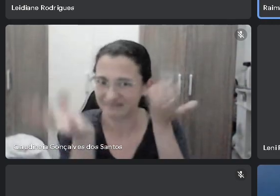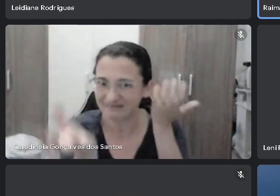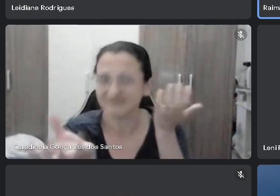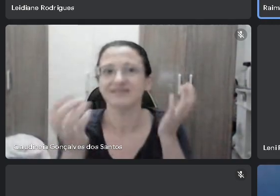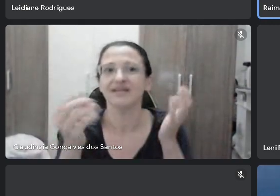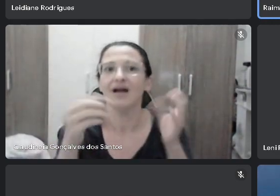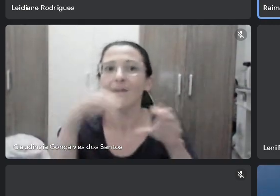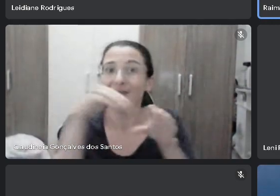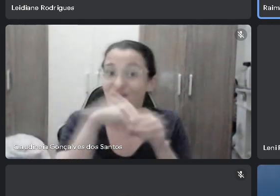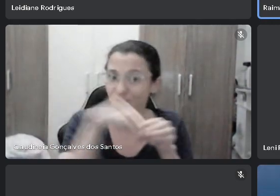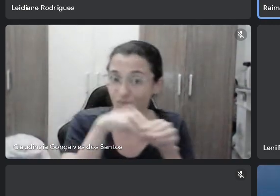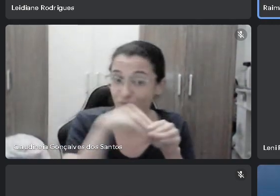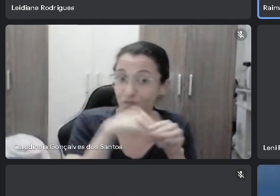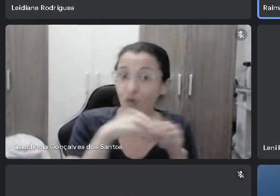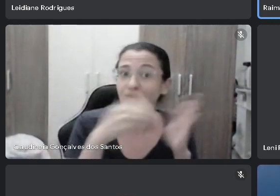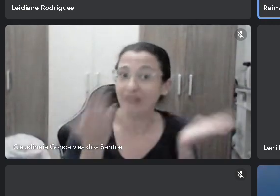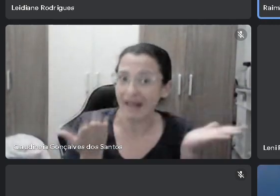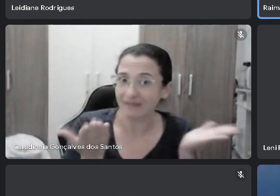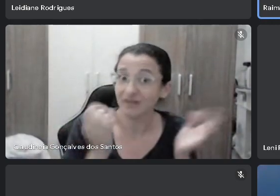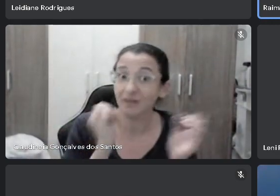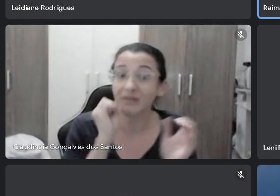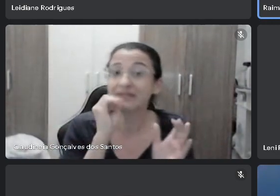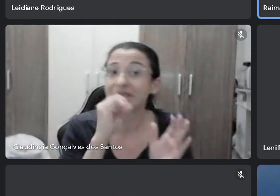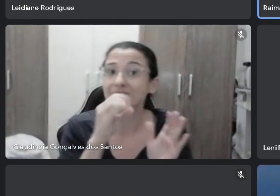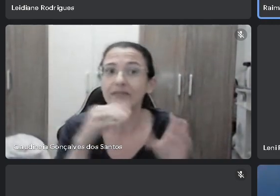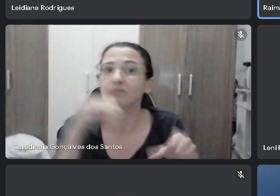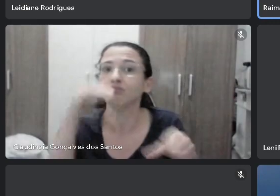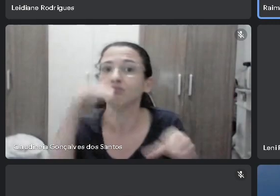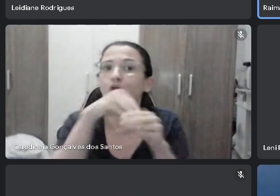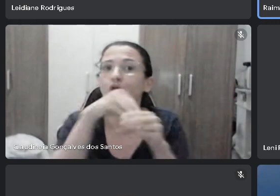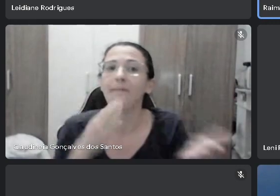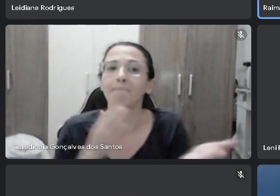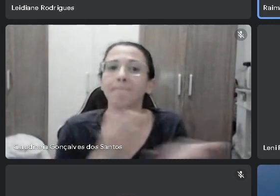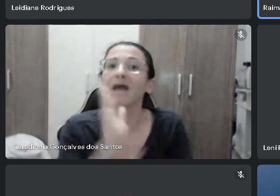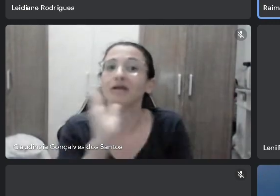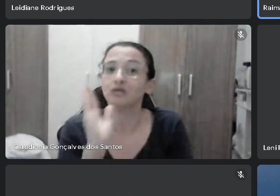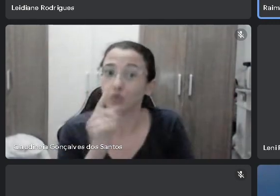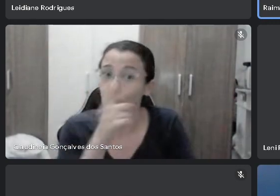tem alguns projetos, né, lá no Senado, dentro do Senado,